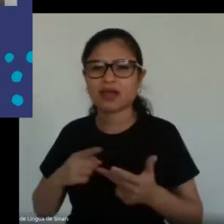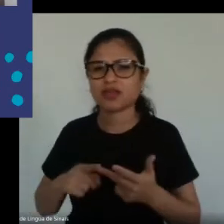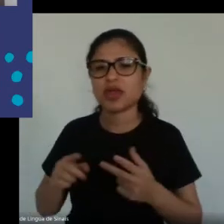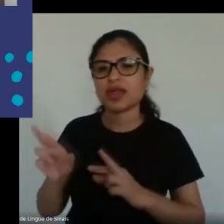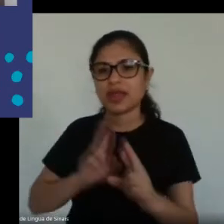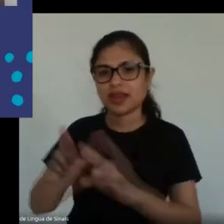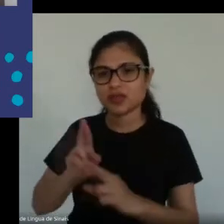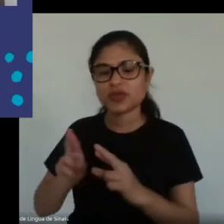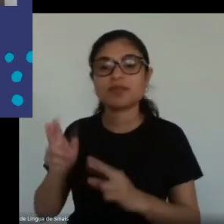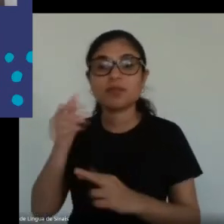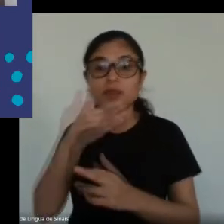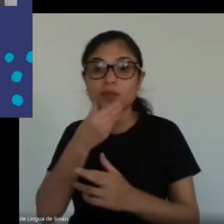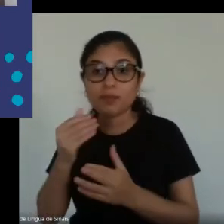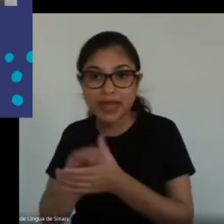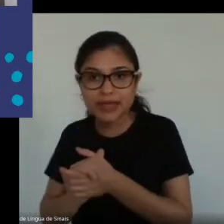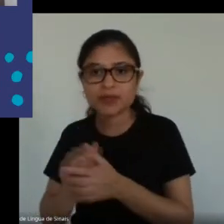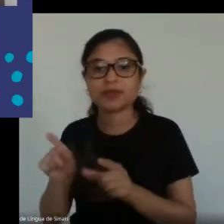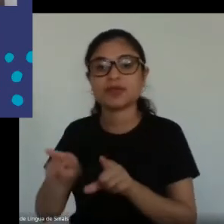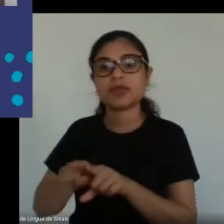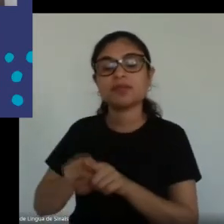os filhos, ok?